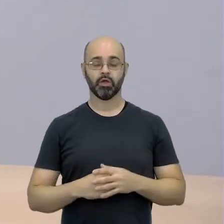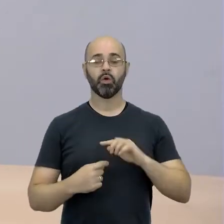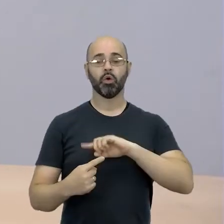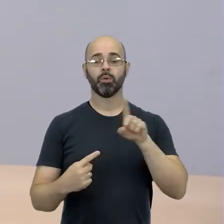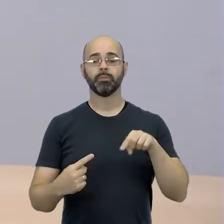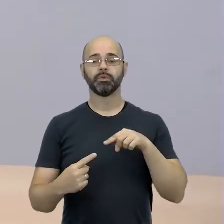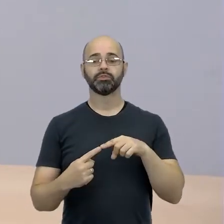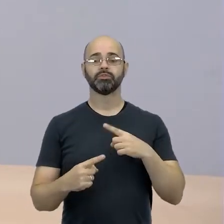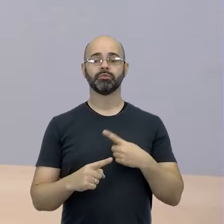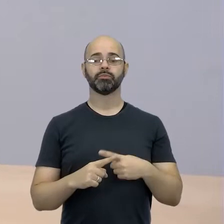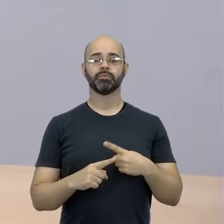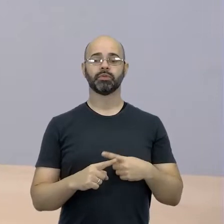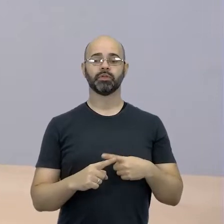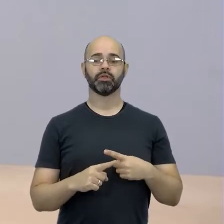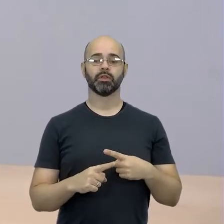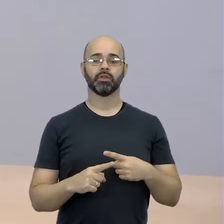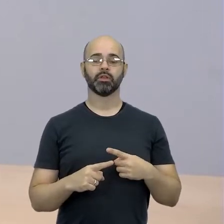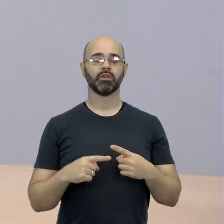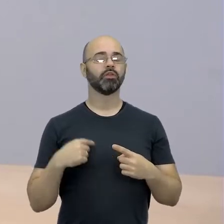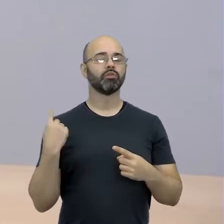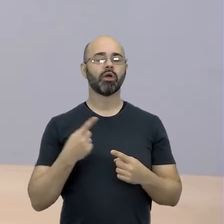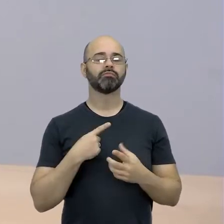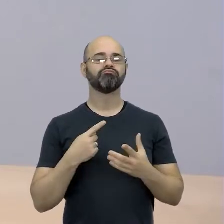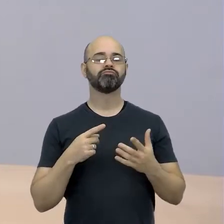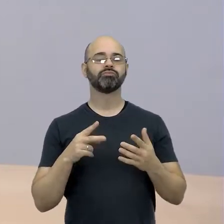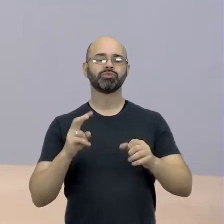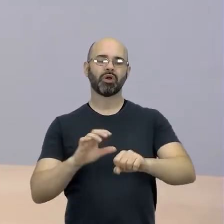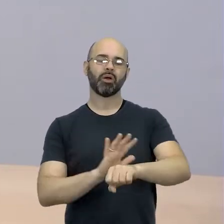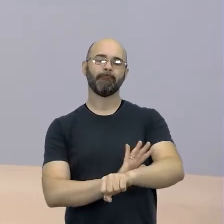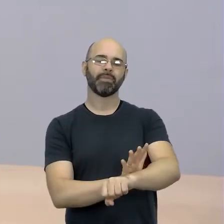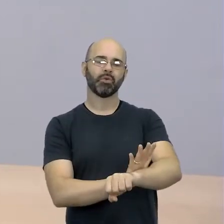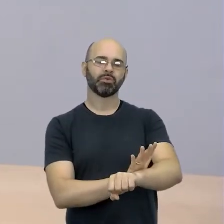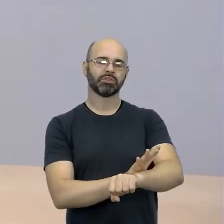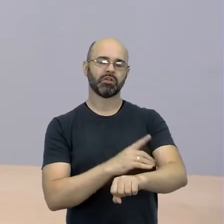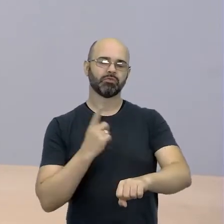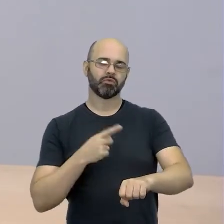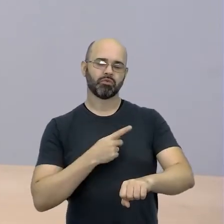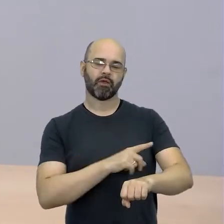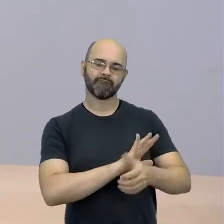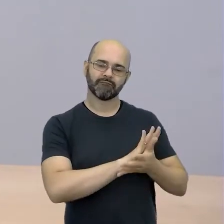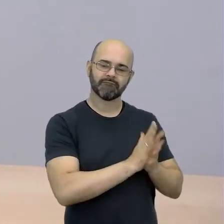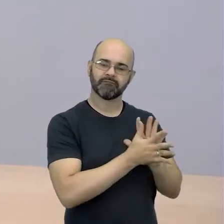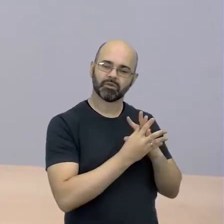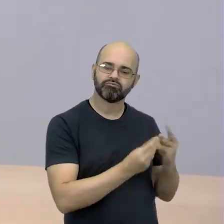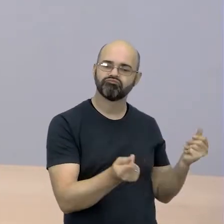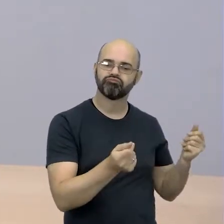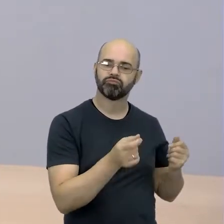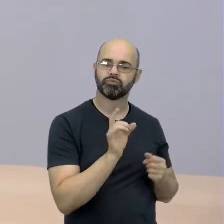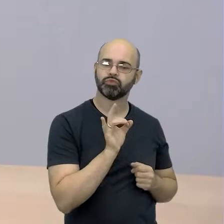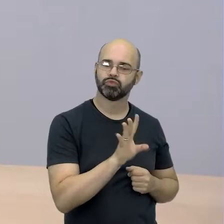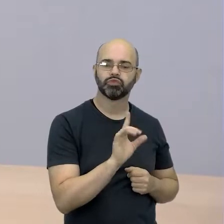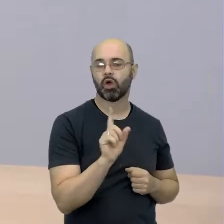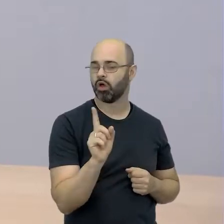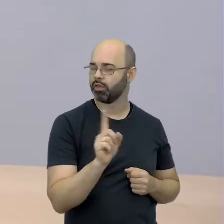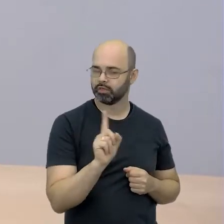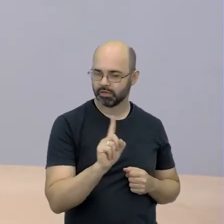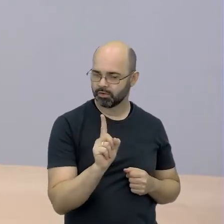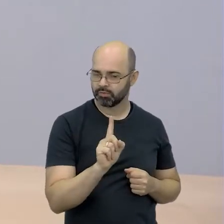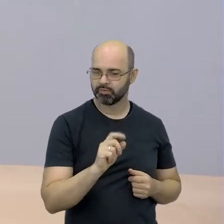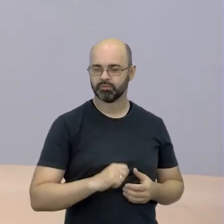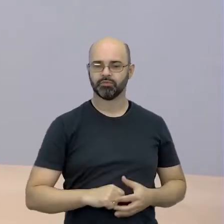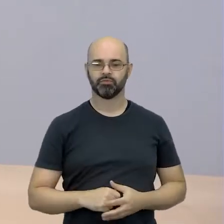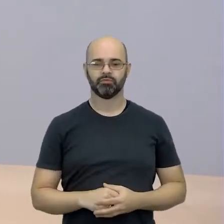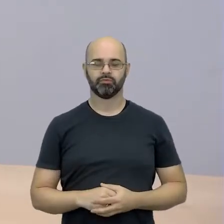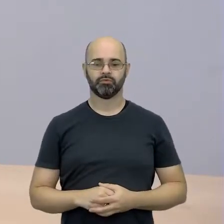só o preconceito, não só a exclusão racial, mas que sejamos o